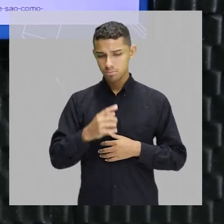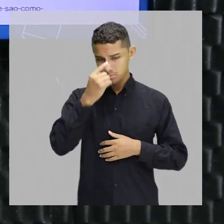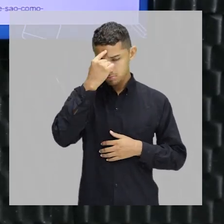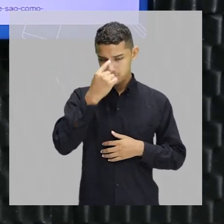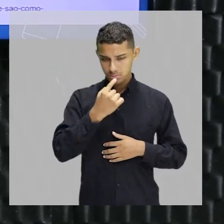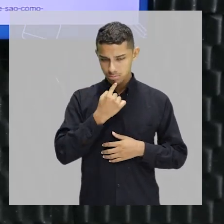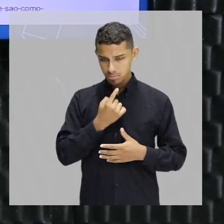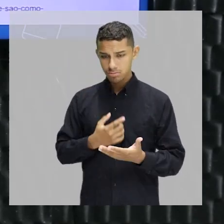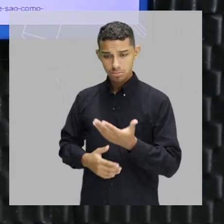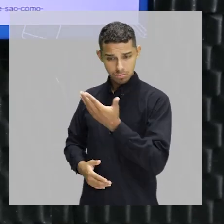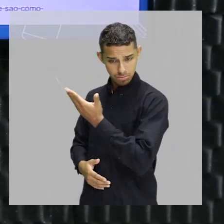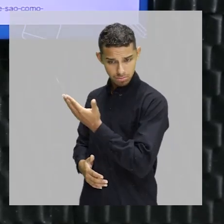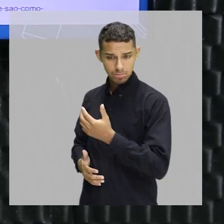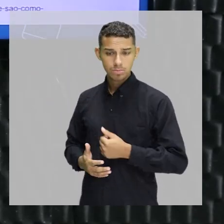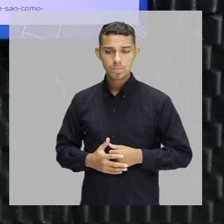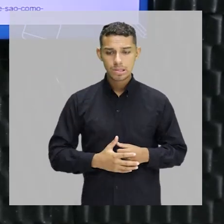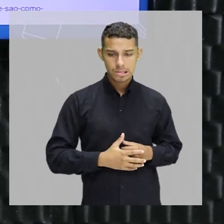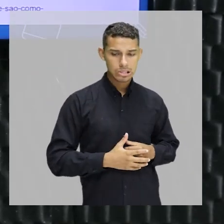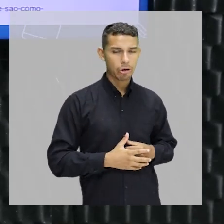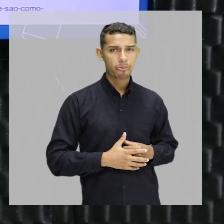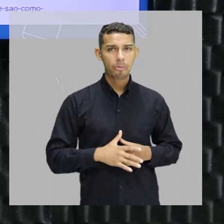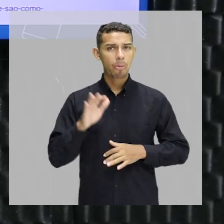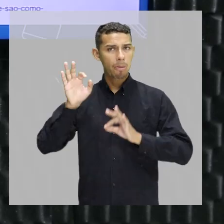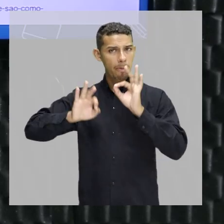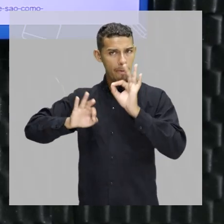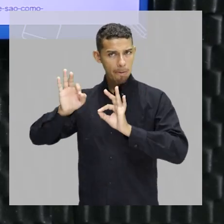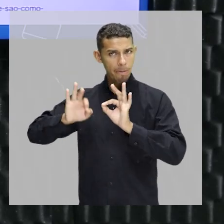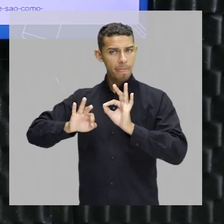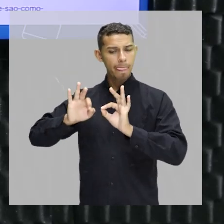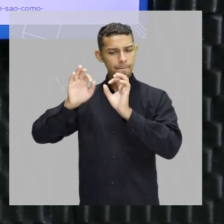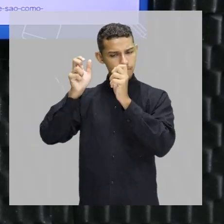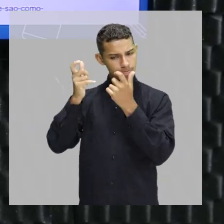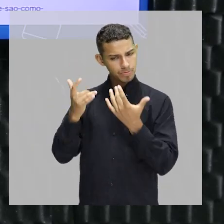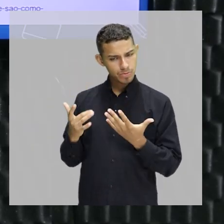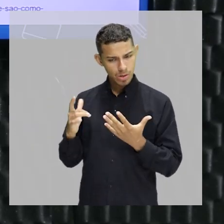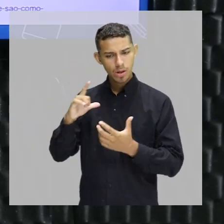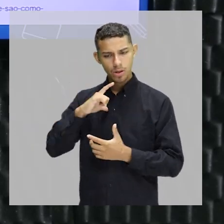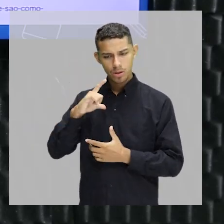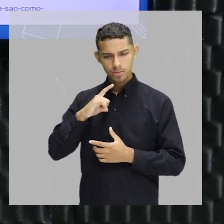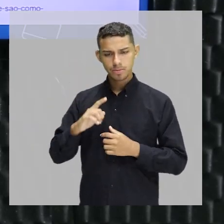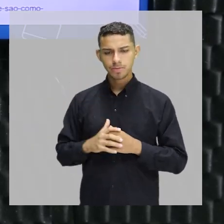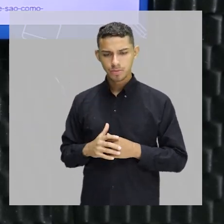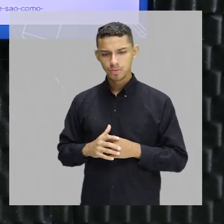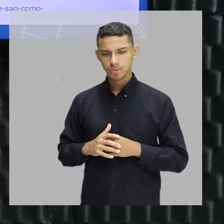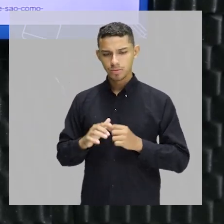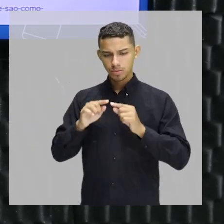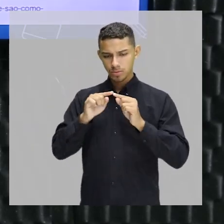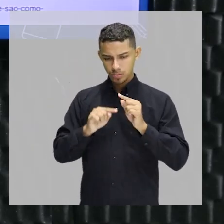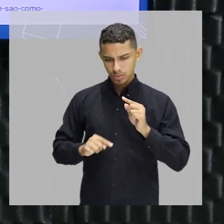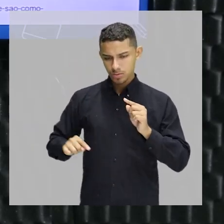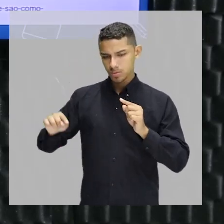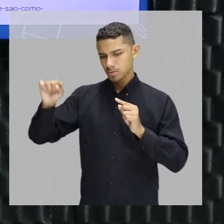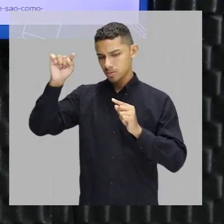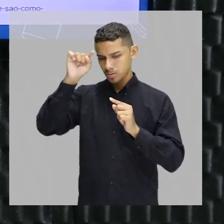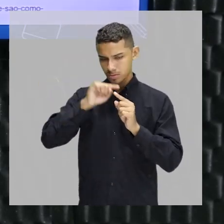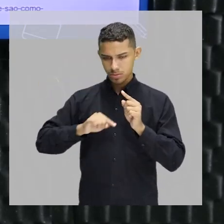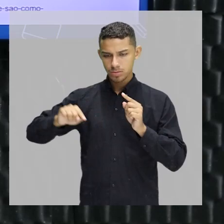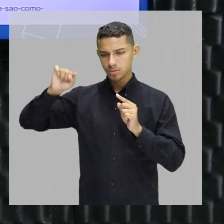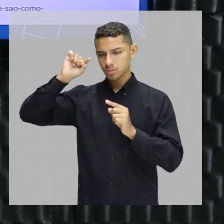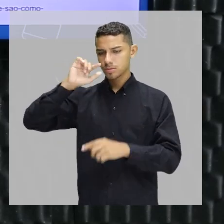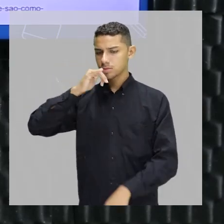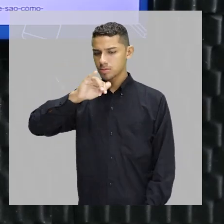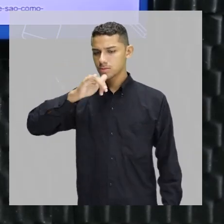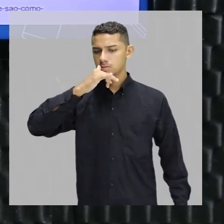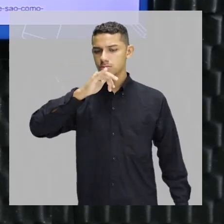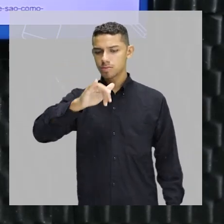né, é aquela estruturazinha, né, que tem uma correia que gira e ele vai eletrizar a